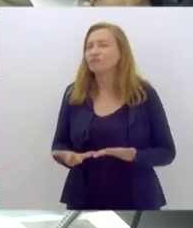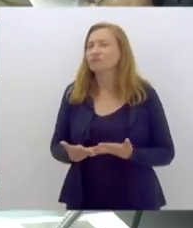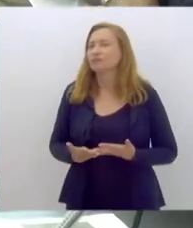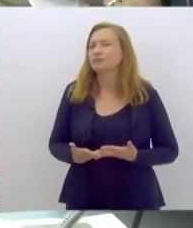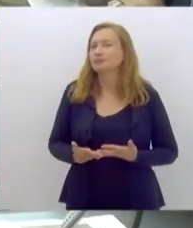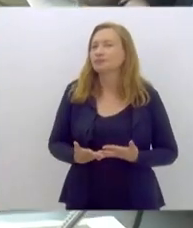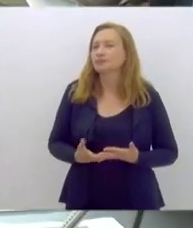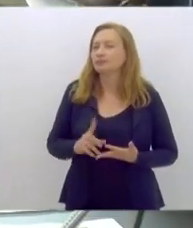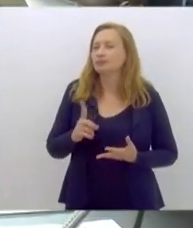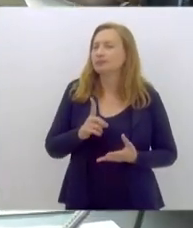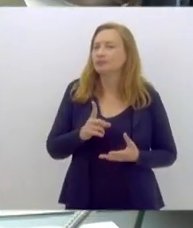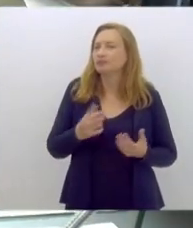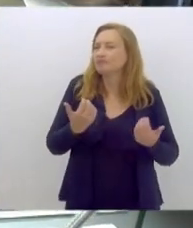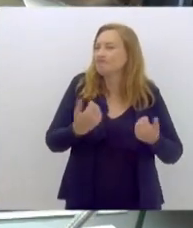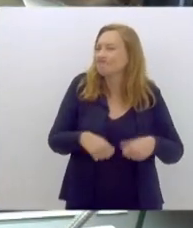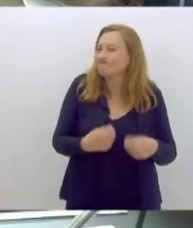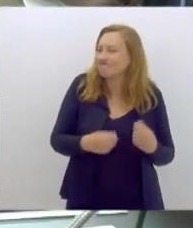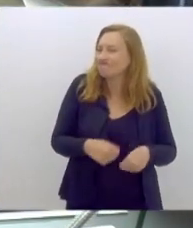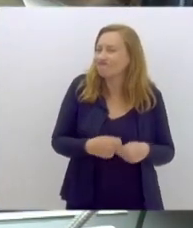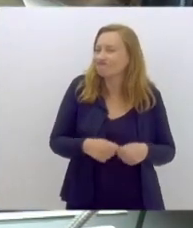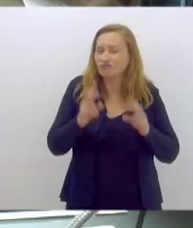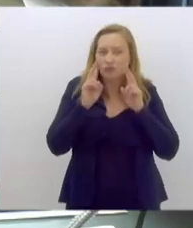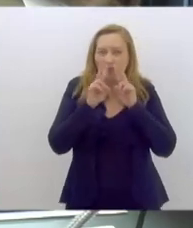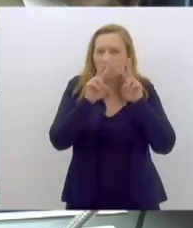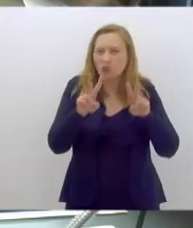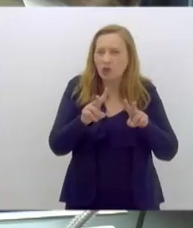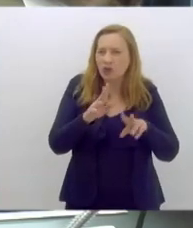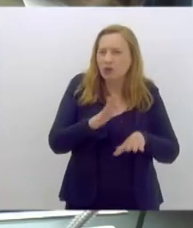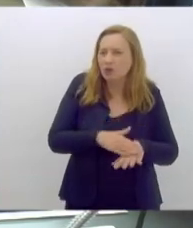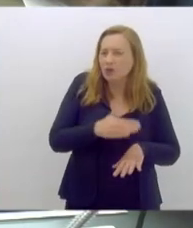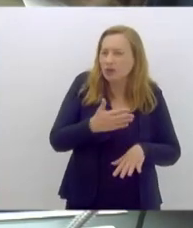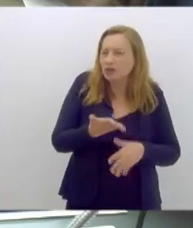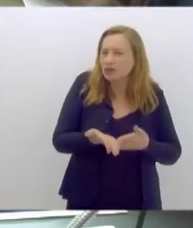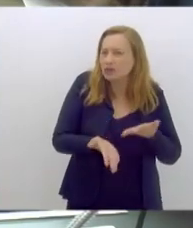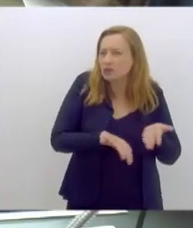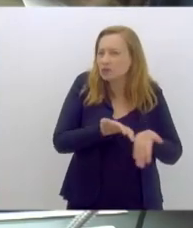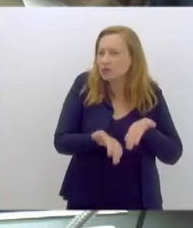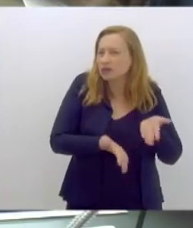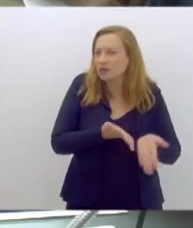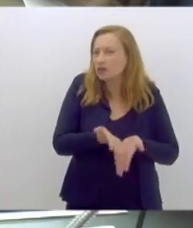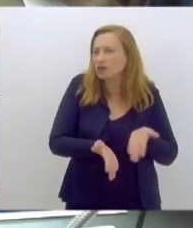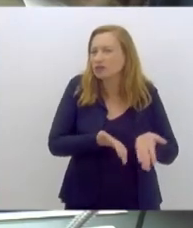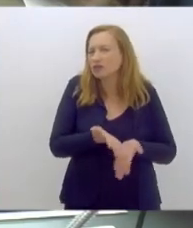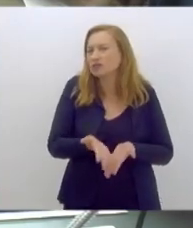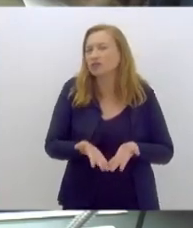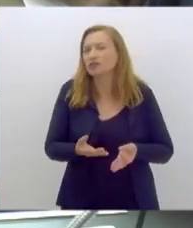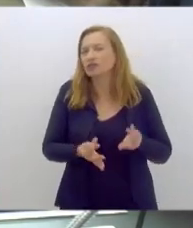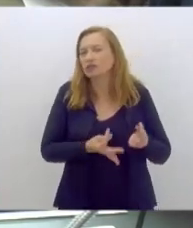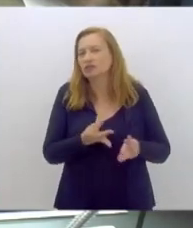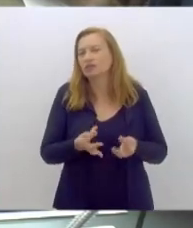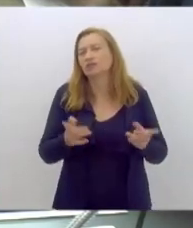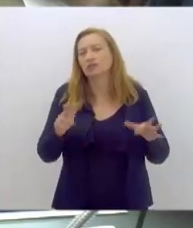não tá necessitando de um olhar não só o olhar um tratamento também diferente